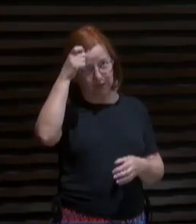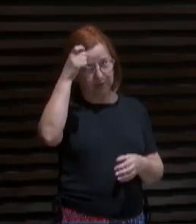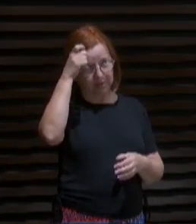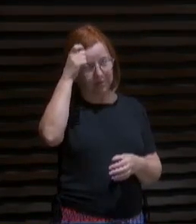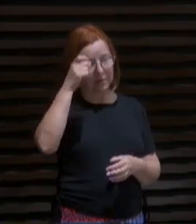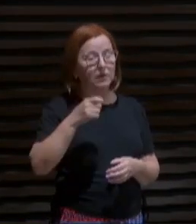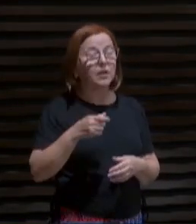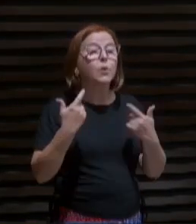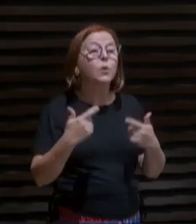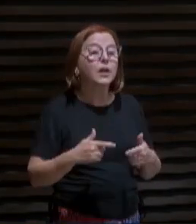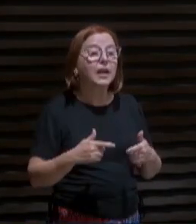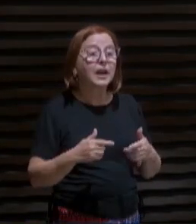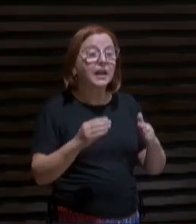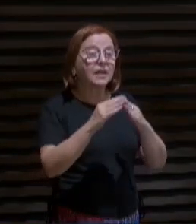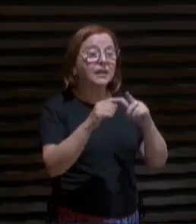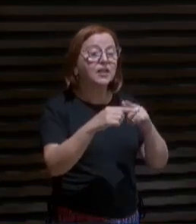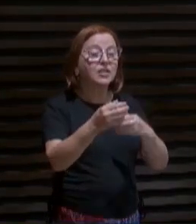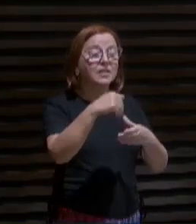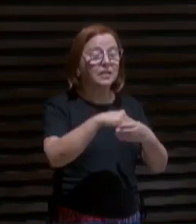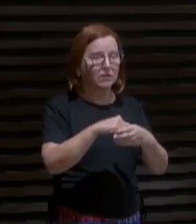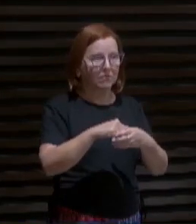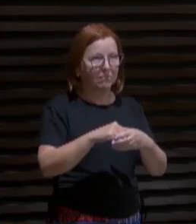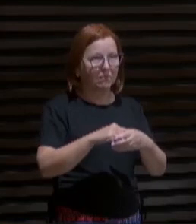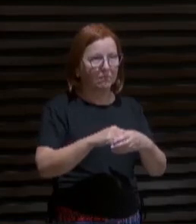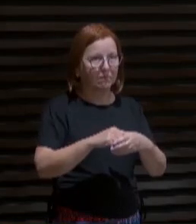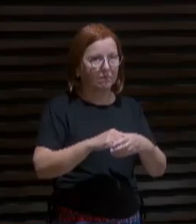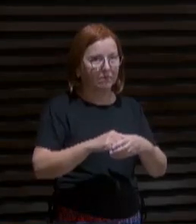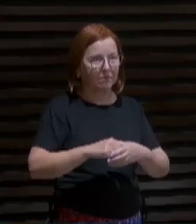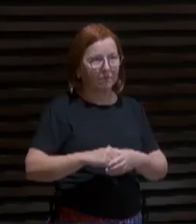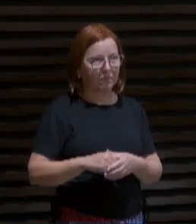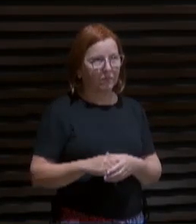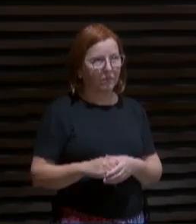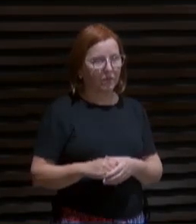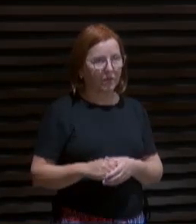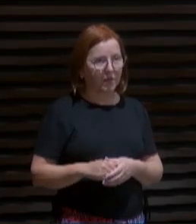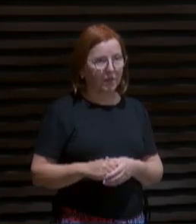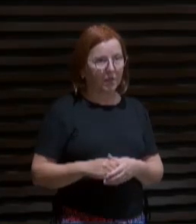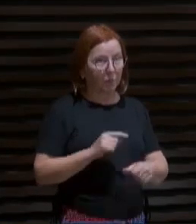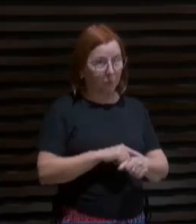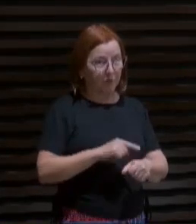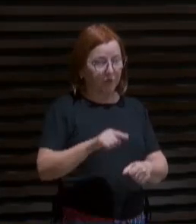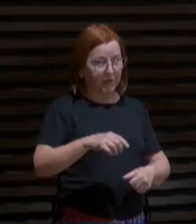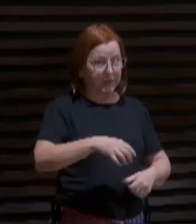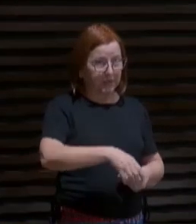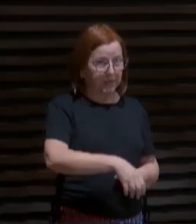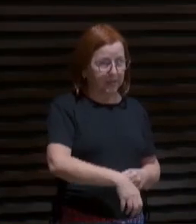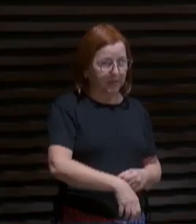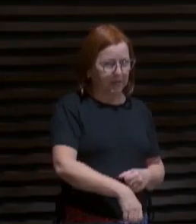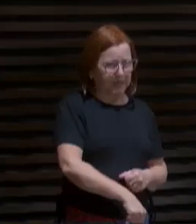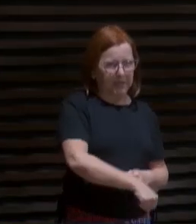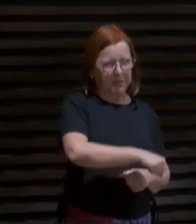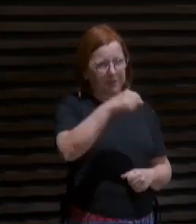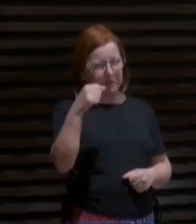Dentro da igreja. Quando você pega a espada da força